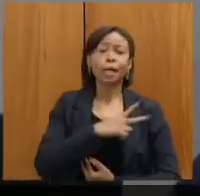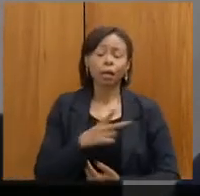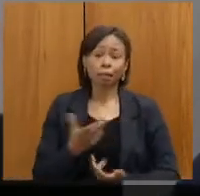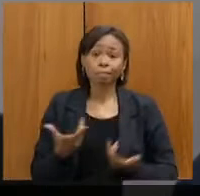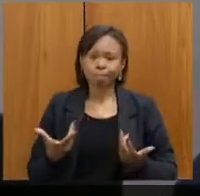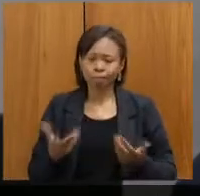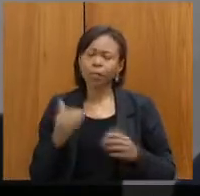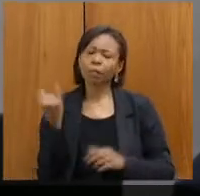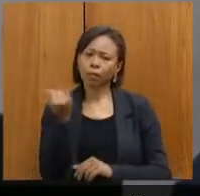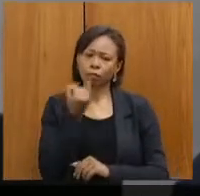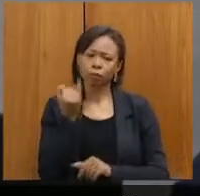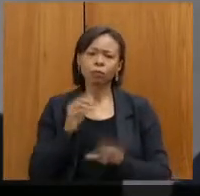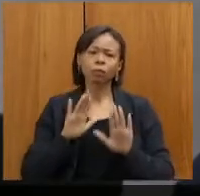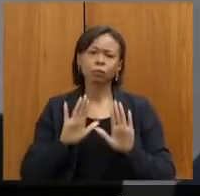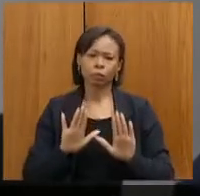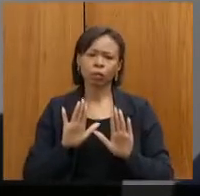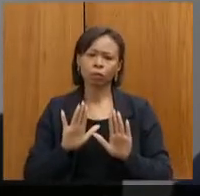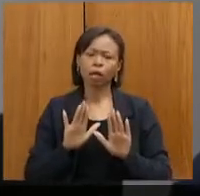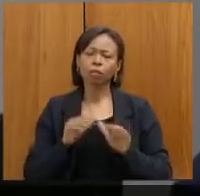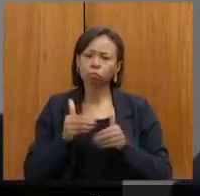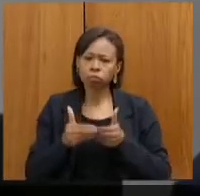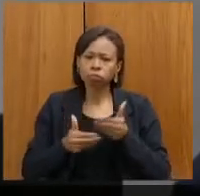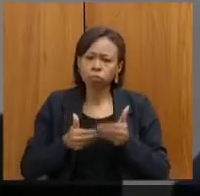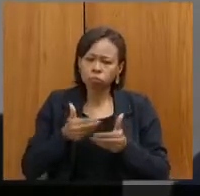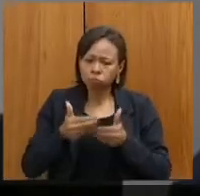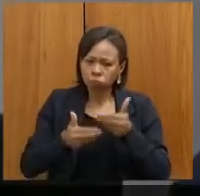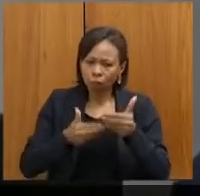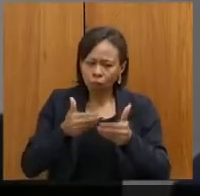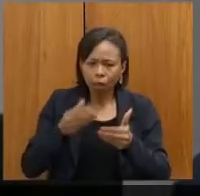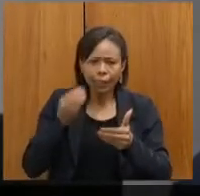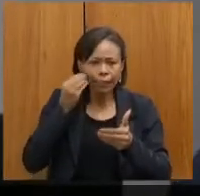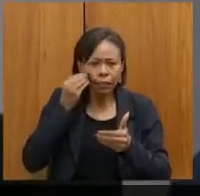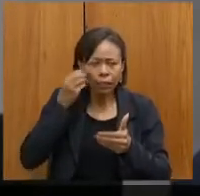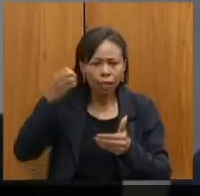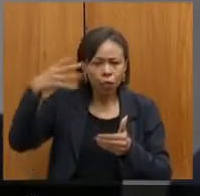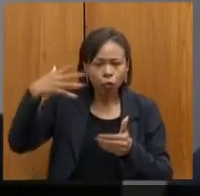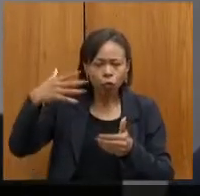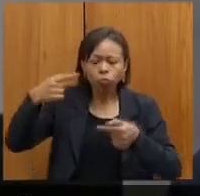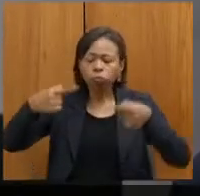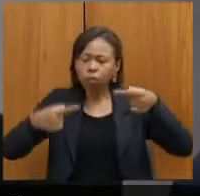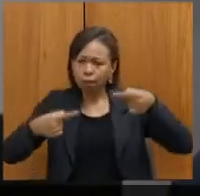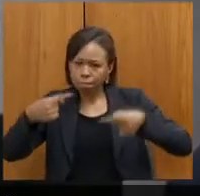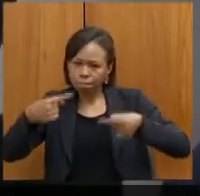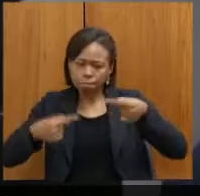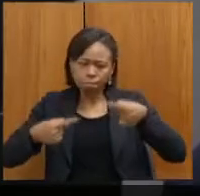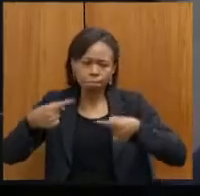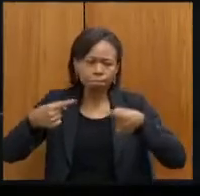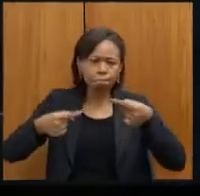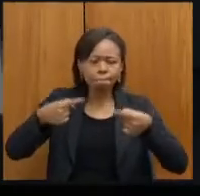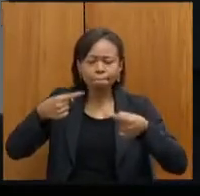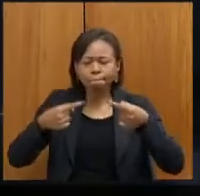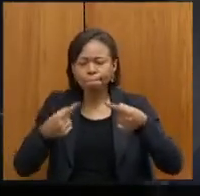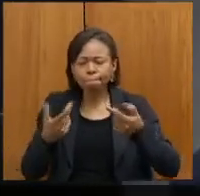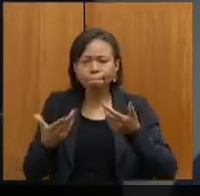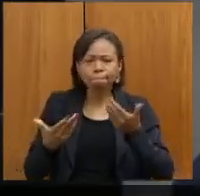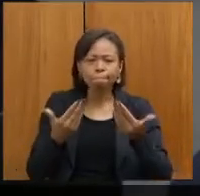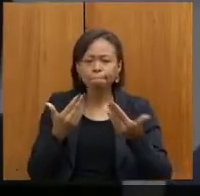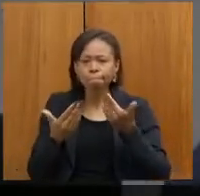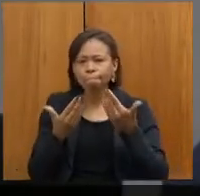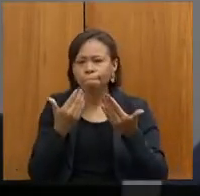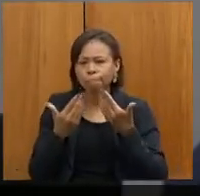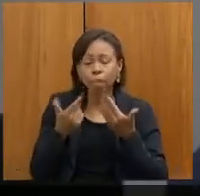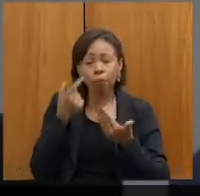mas vamos nos aproximar para dar luz do Diálogo na cera vamos assim o